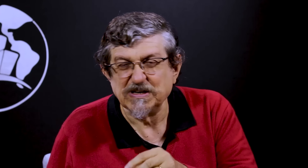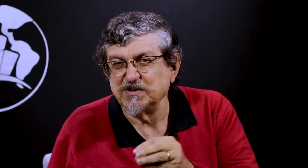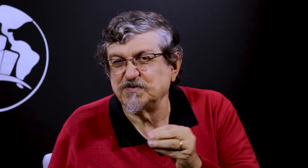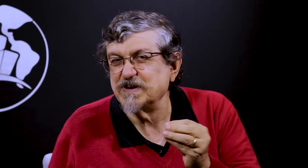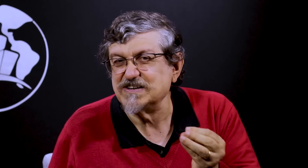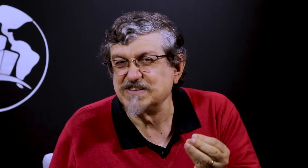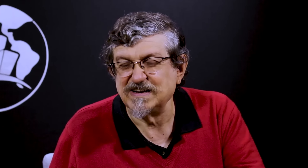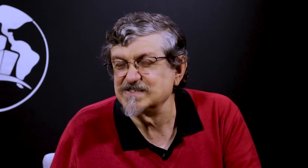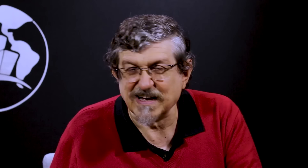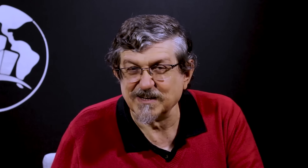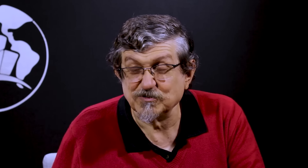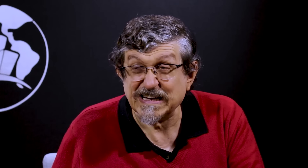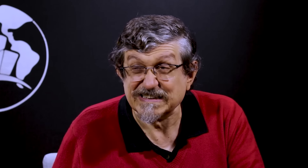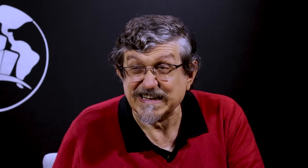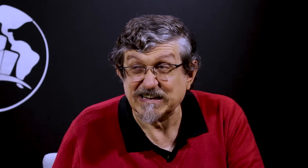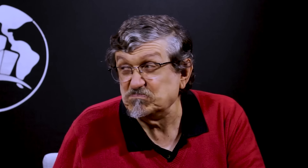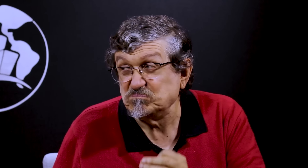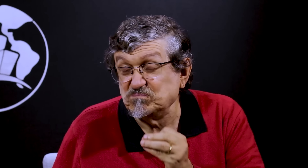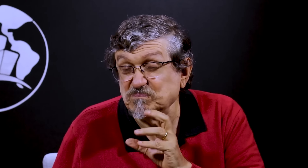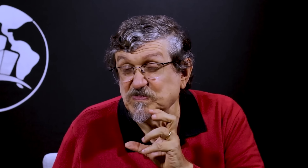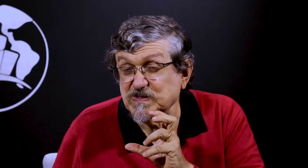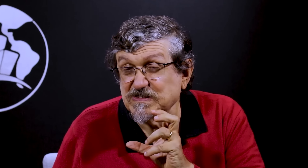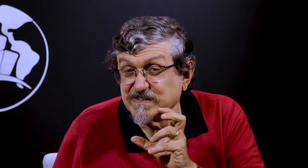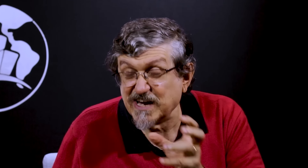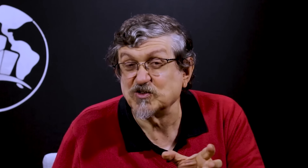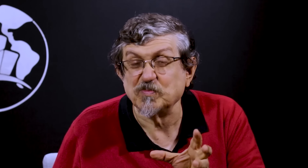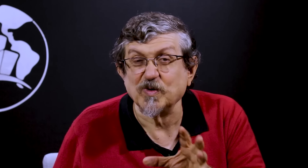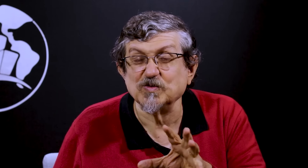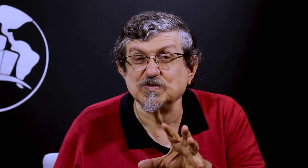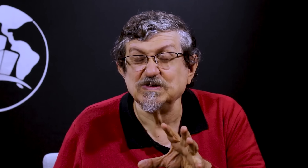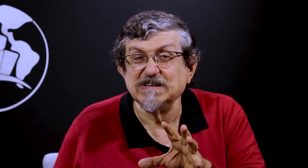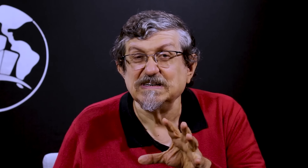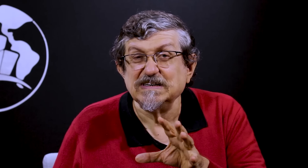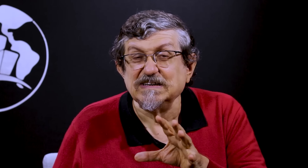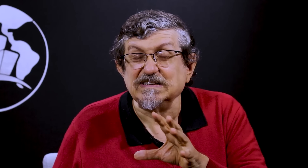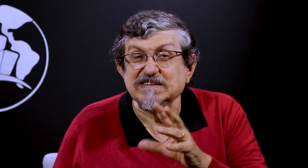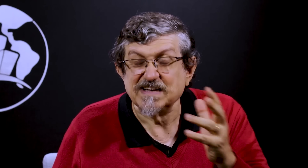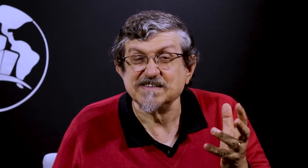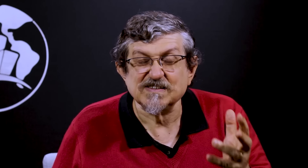confuso, fragilizado e até certo ponto